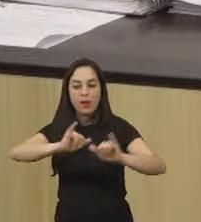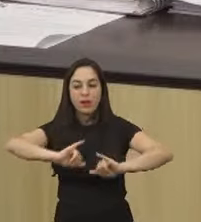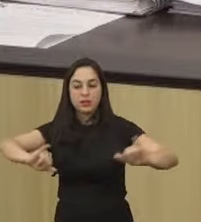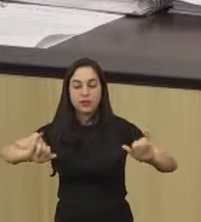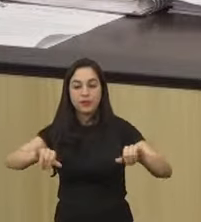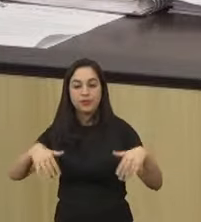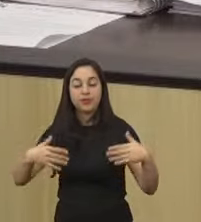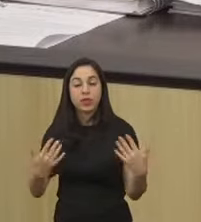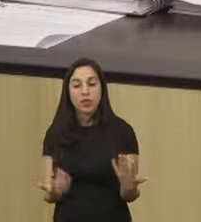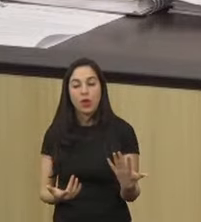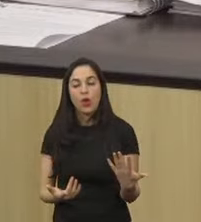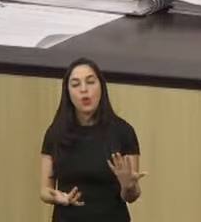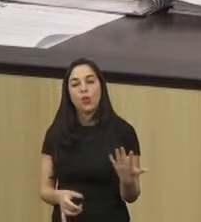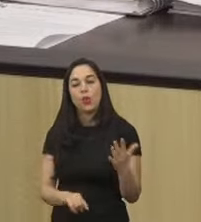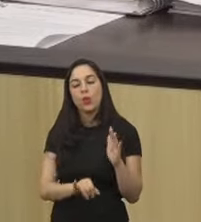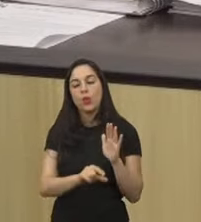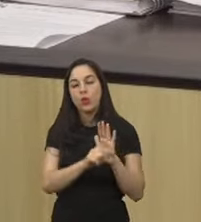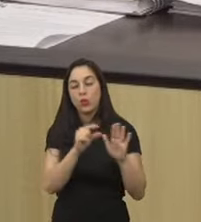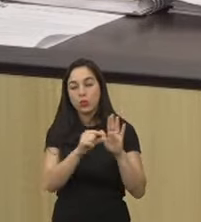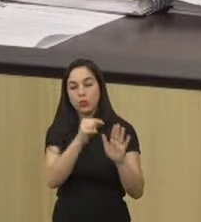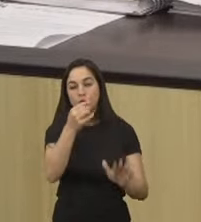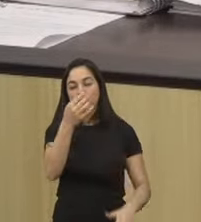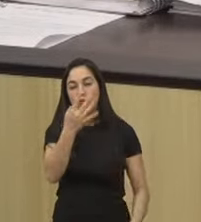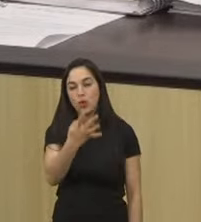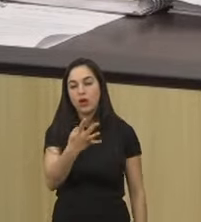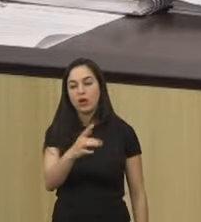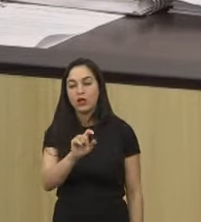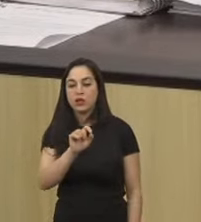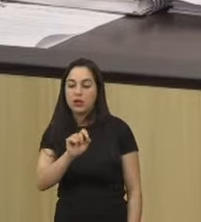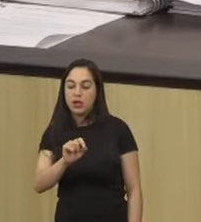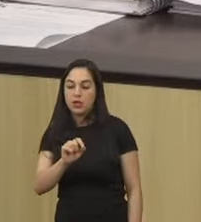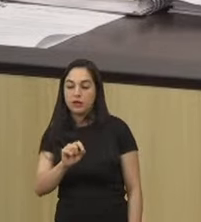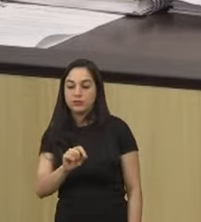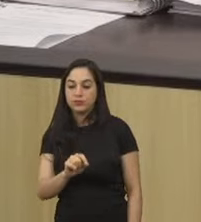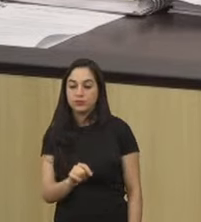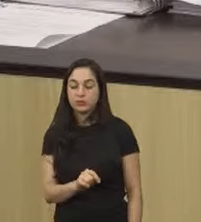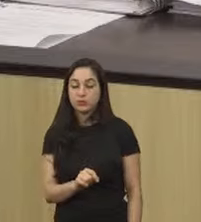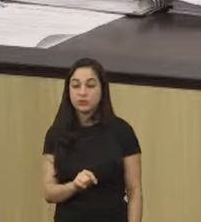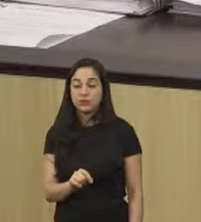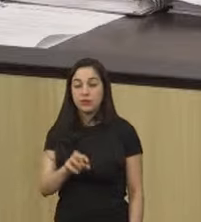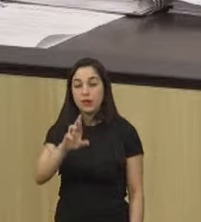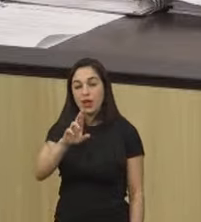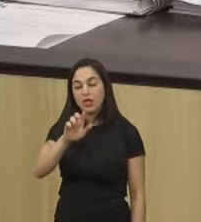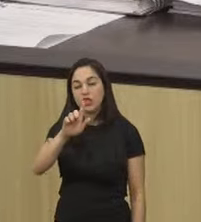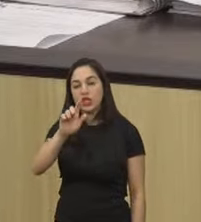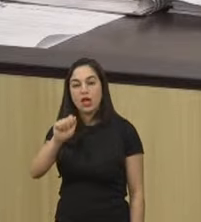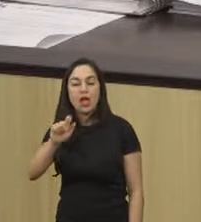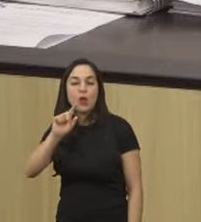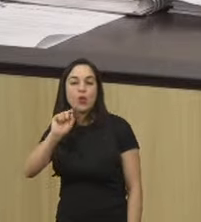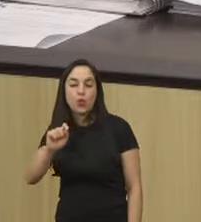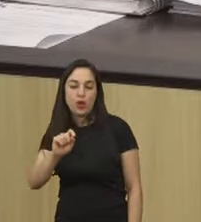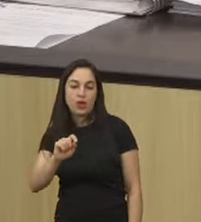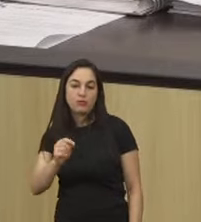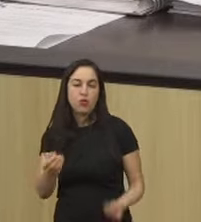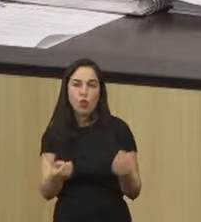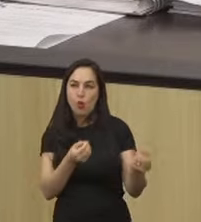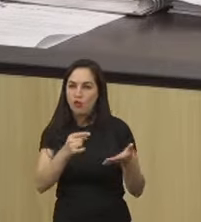O inciso 4º, a gente também coloca ali o que quer dizer RGA, que é o Registro Geral do